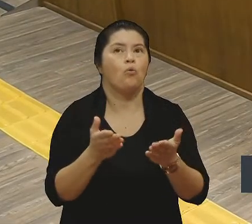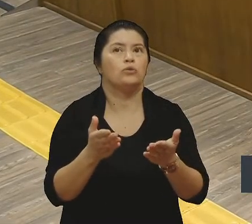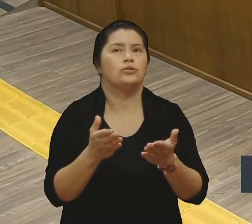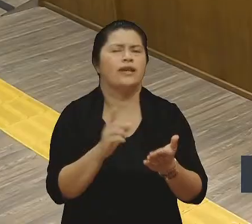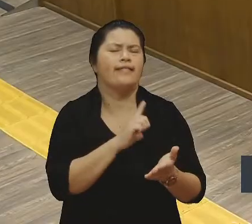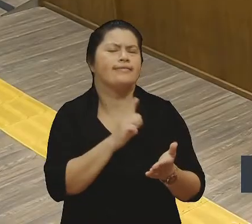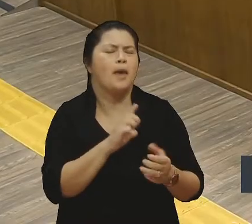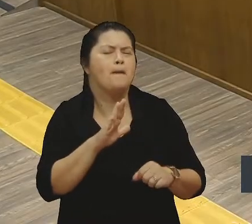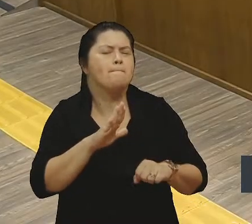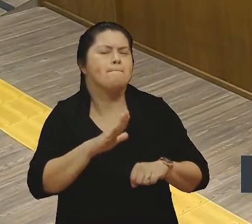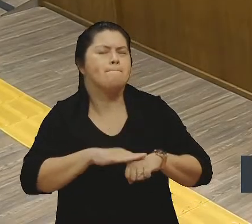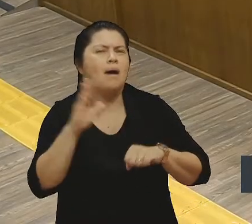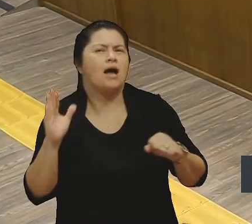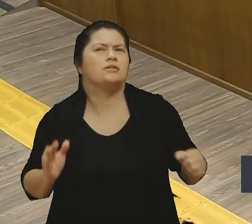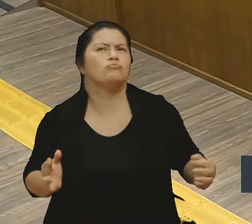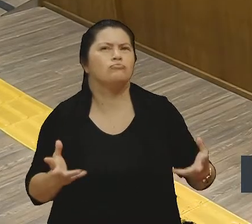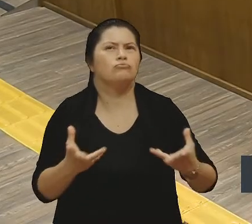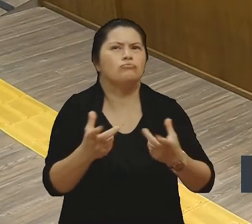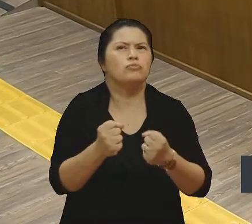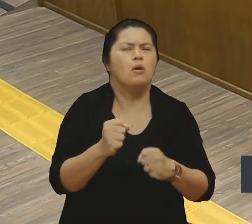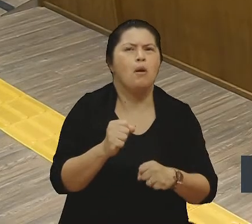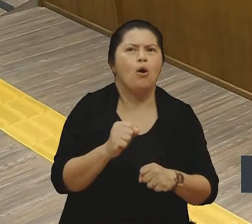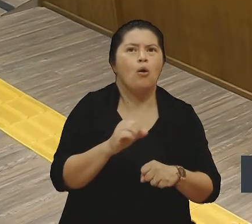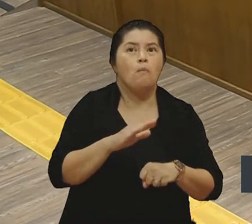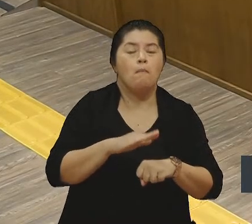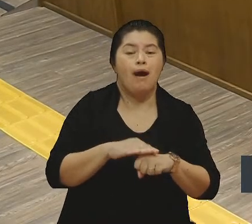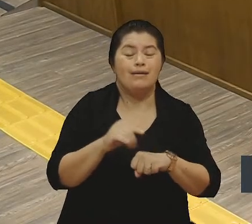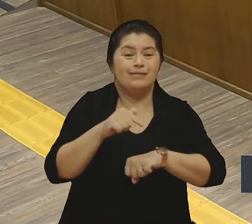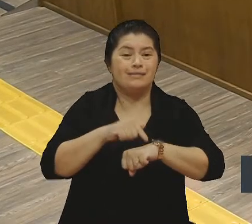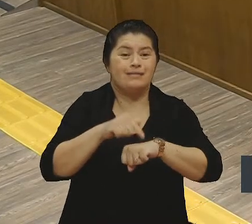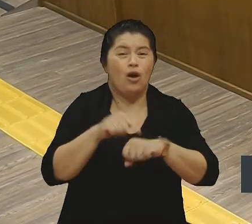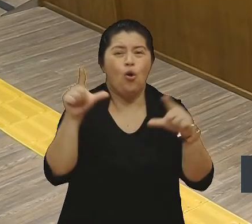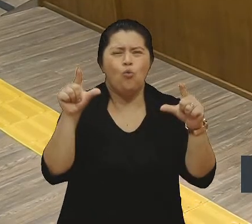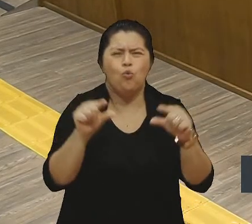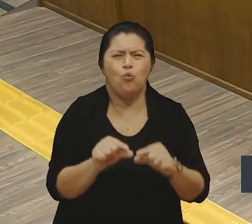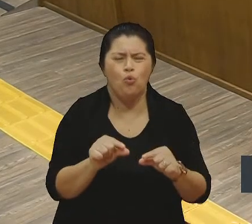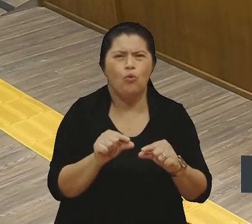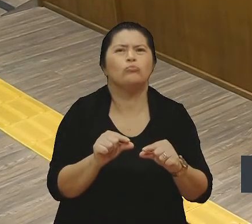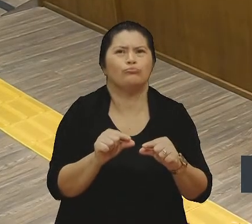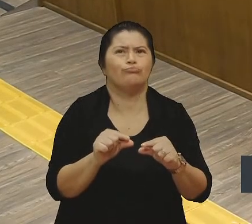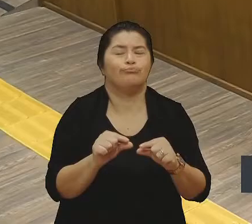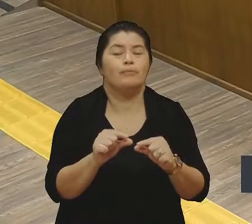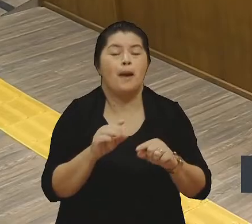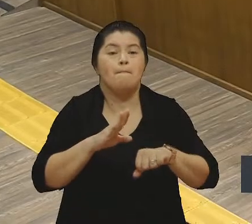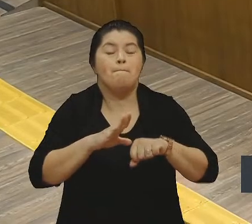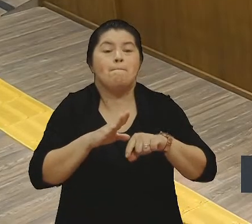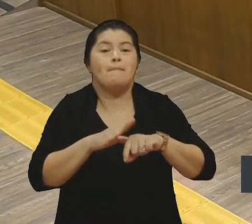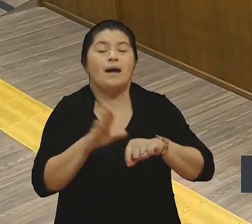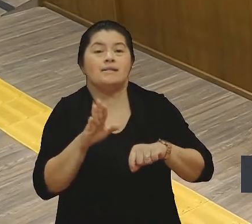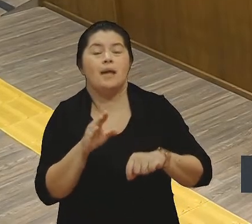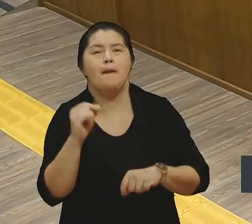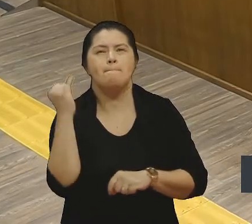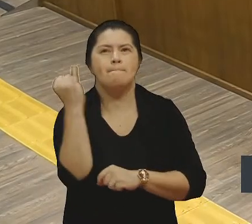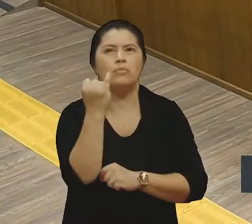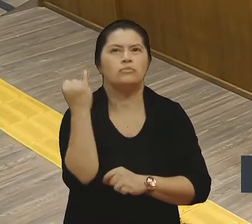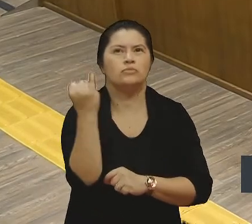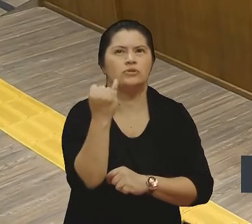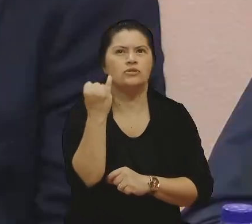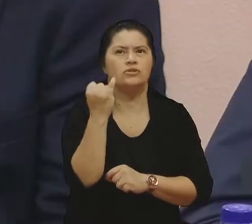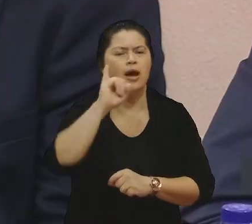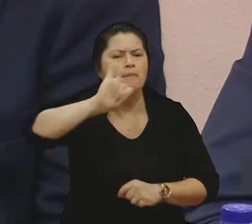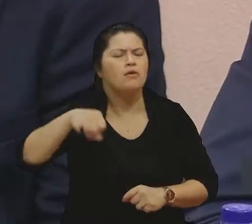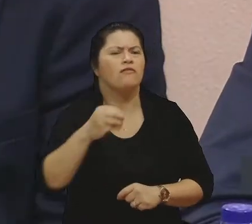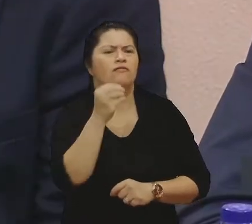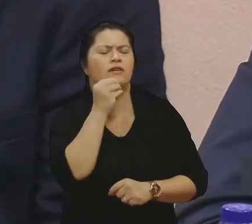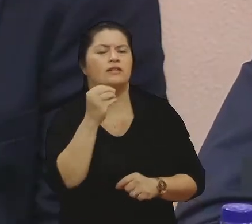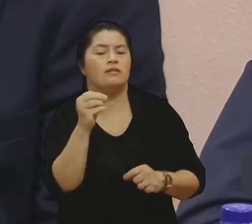mais precioso e mais escasso é o nosso tempo. Então, extremamente importante, né? Aproveito aqui também